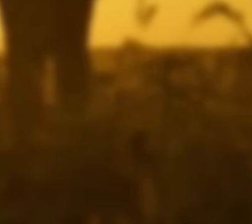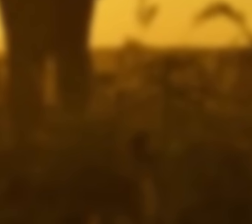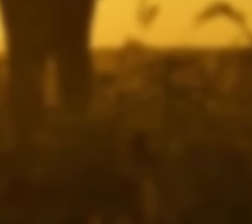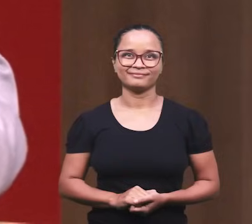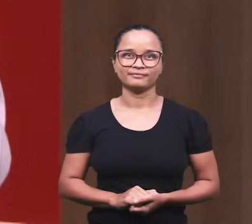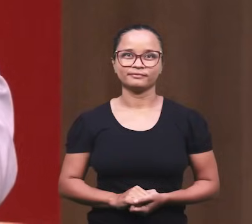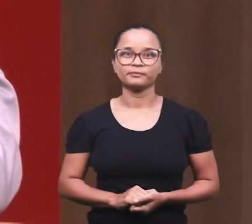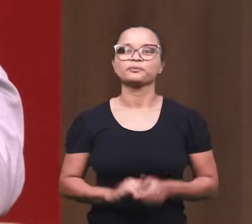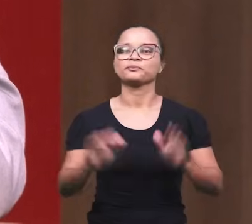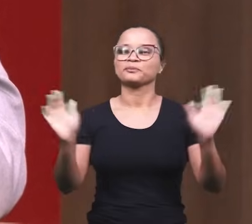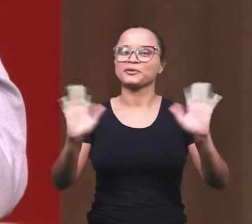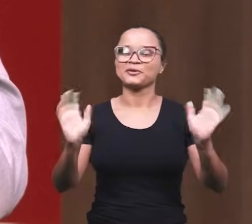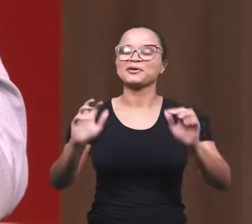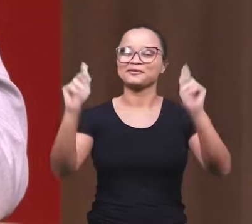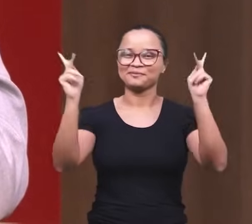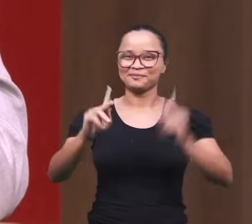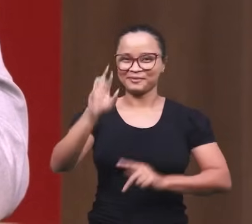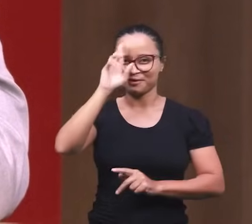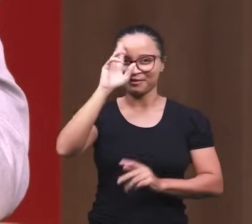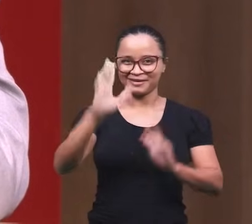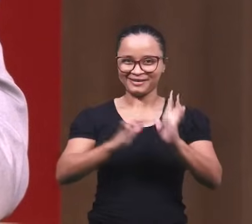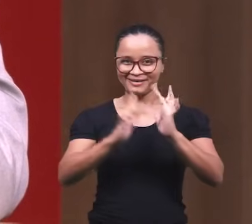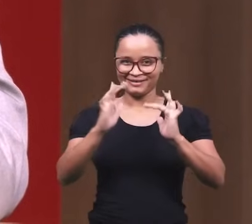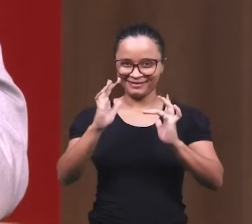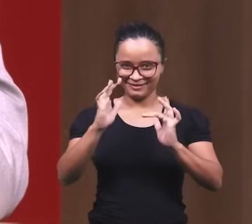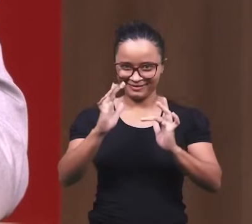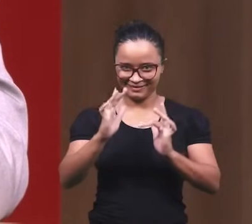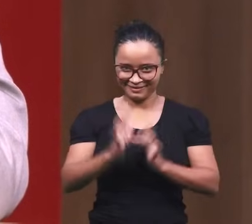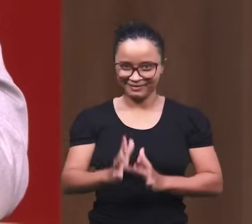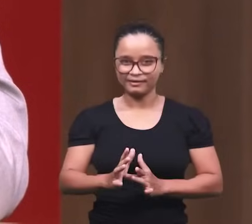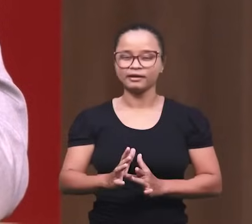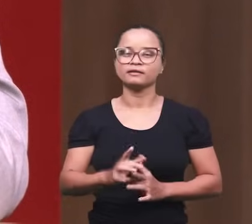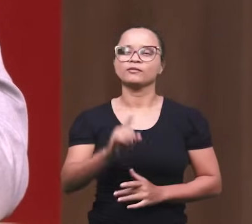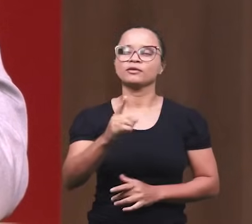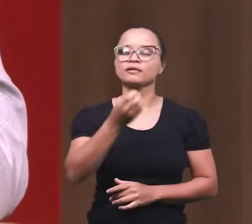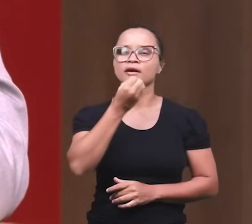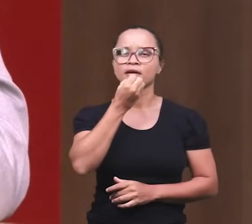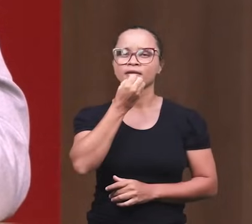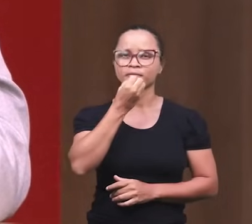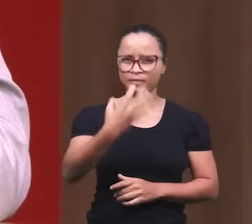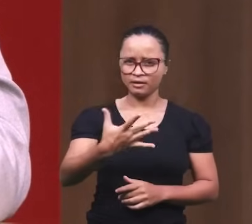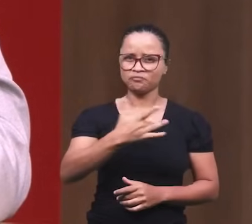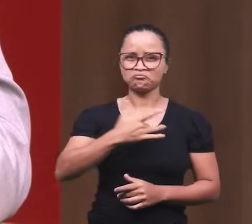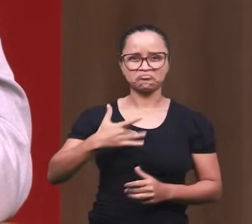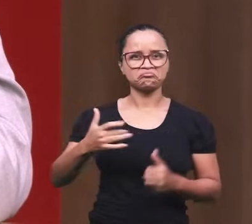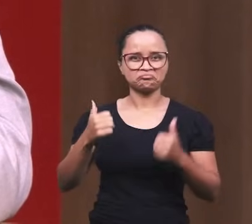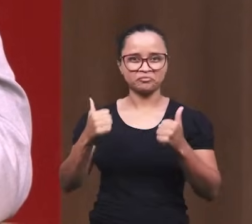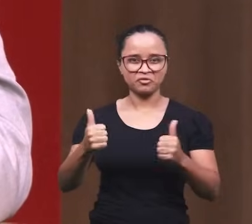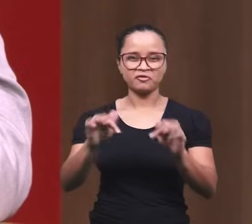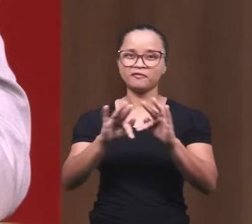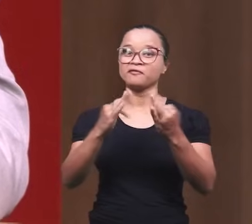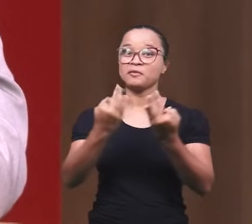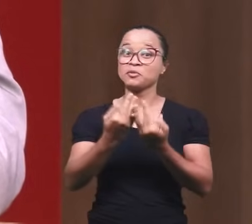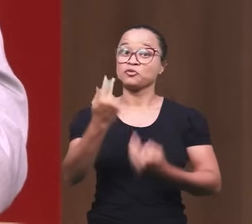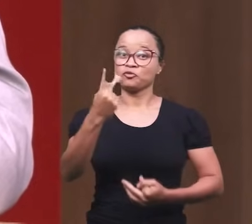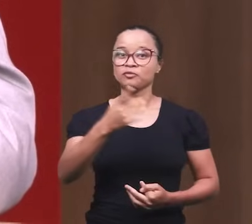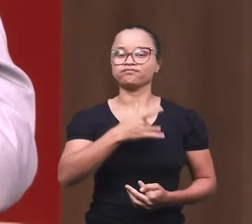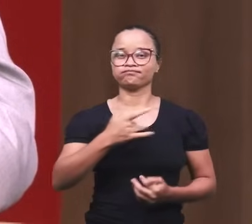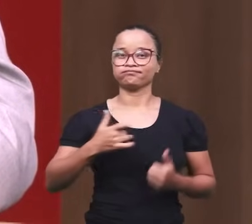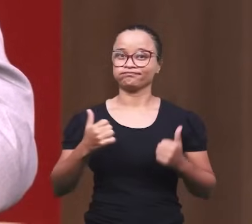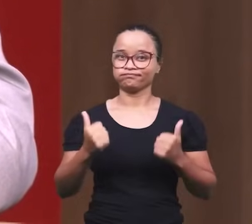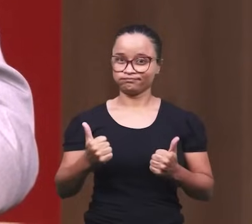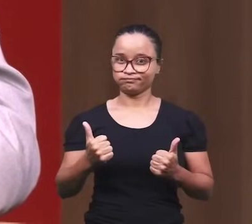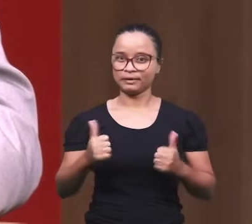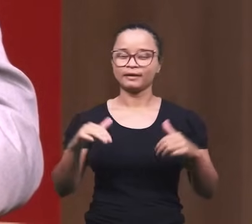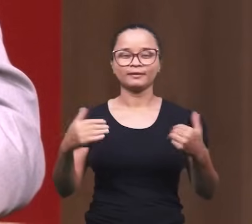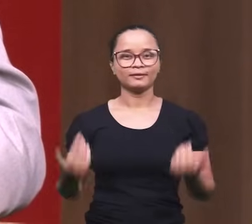Deus Olá paz do Senhor Jesus como é que você está como está sua família nós estamos começando mais uma edição